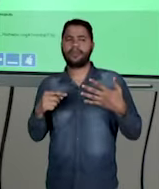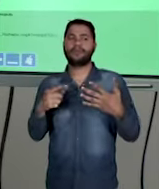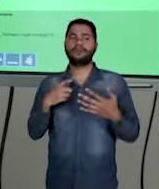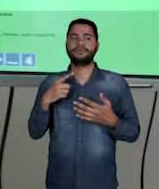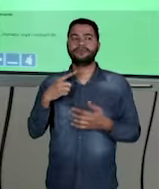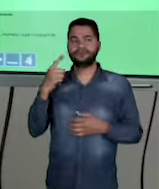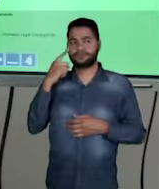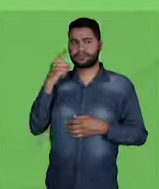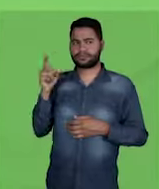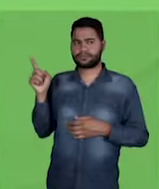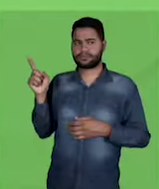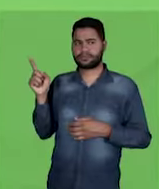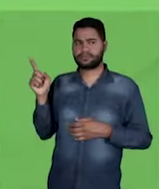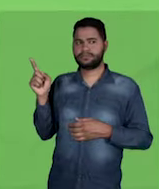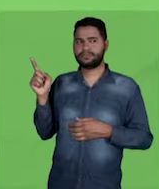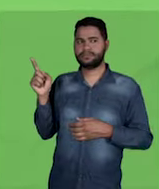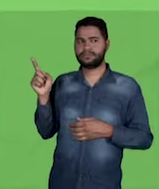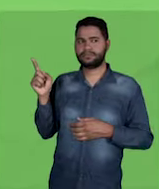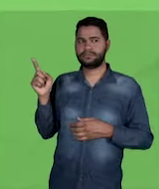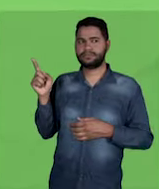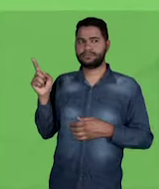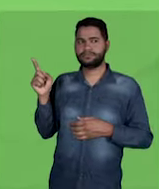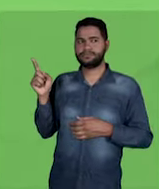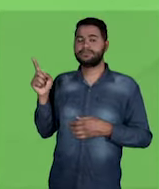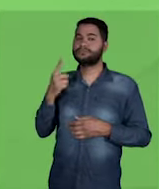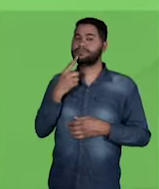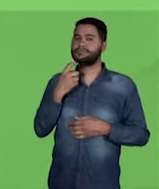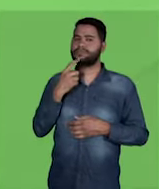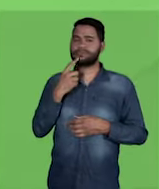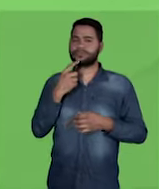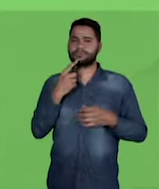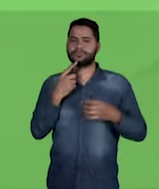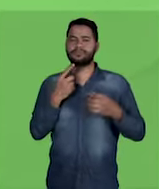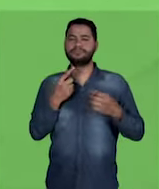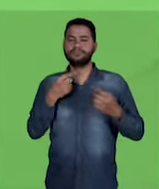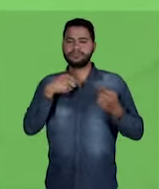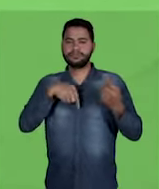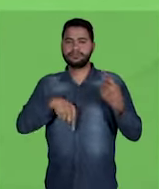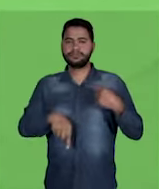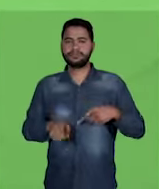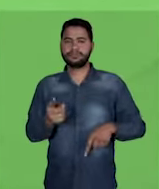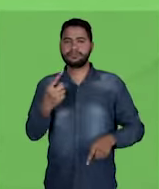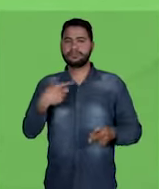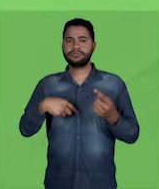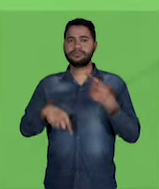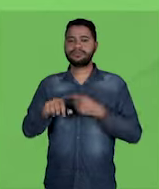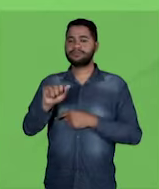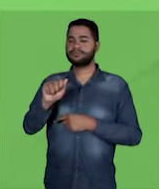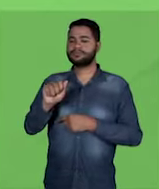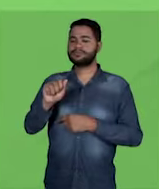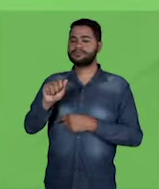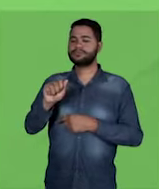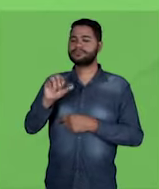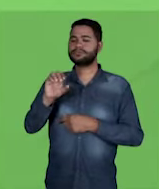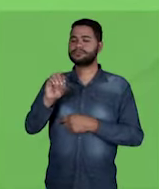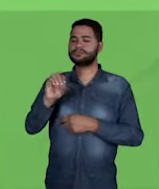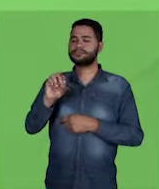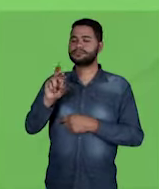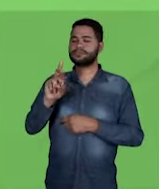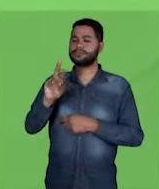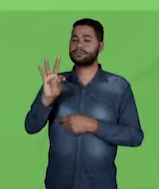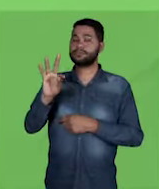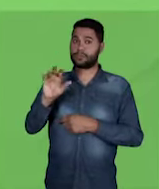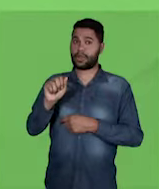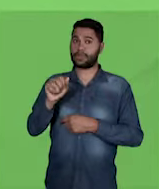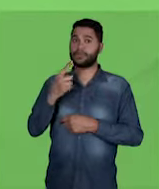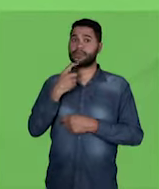que sai levando o sangue para todo o corpo é a artéria aorta. Então, são os dois